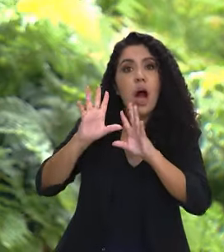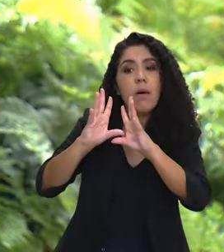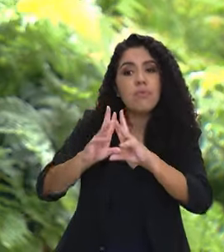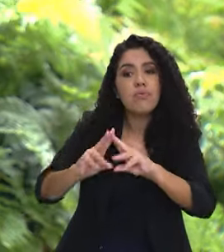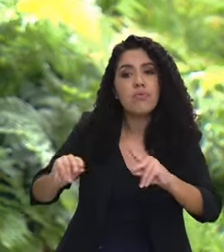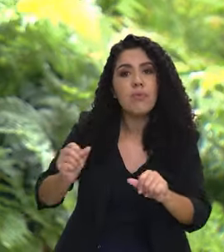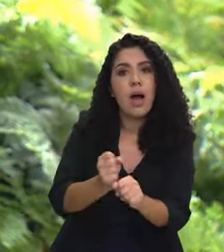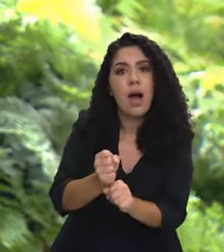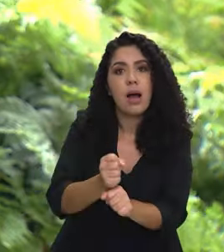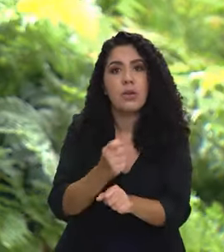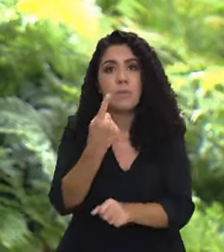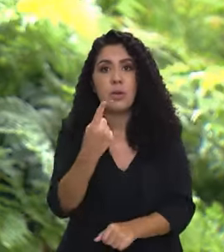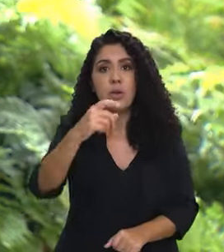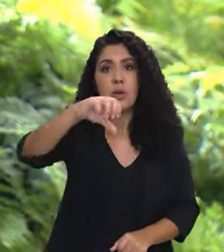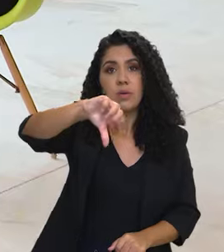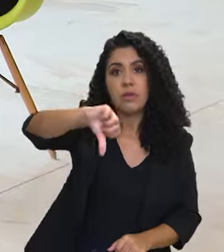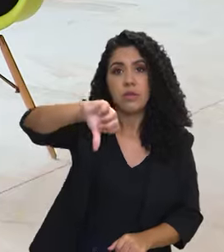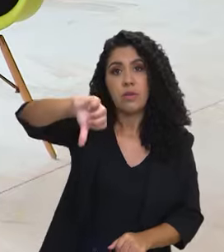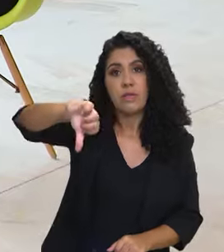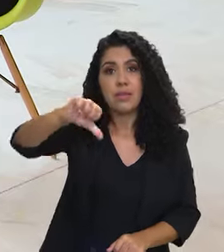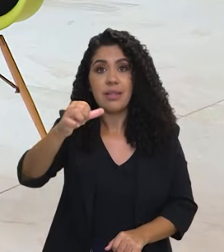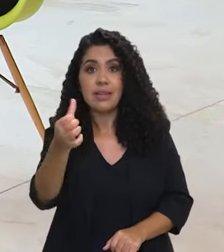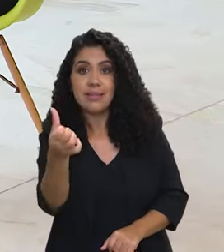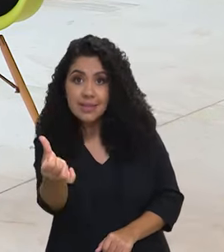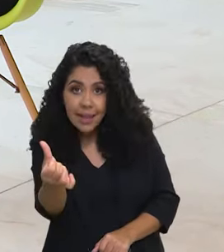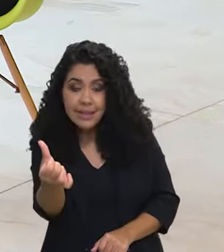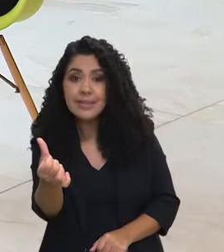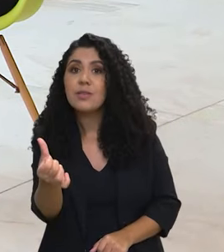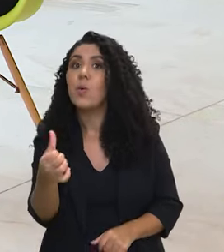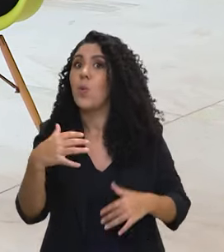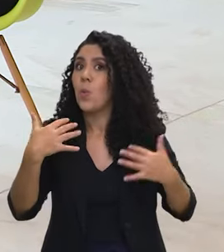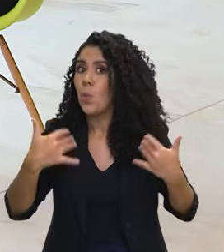de existir em 96. Então, quer dizer, a Nossa,